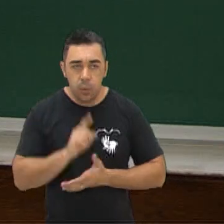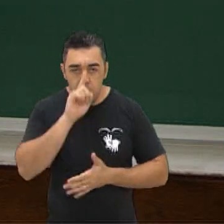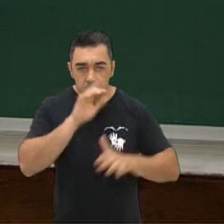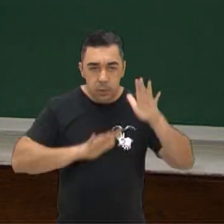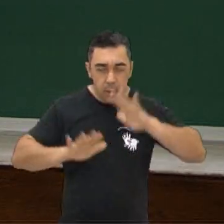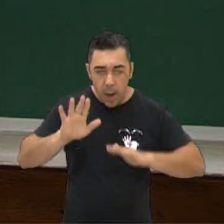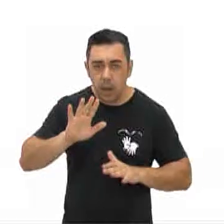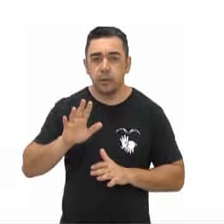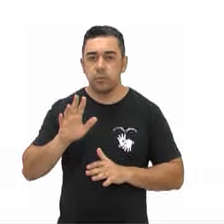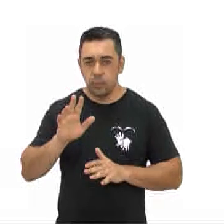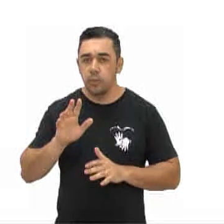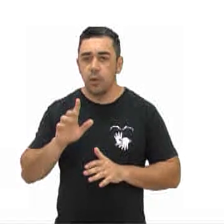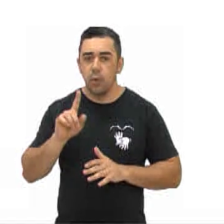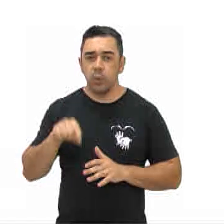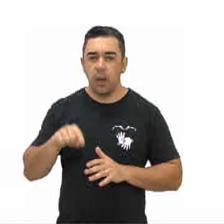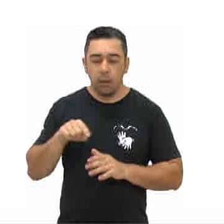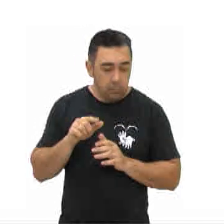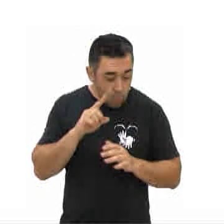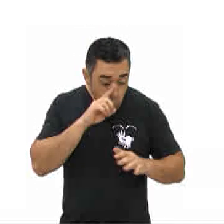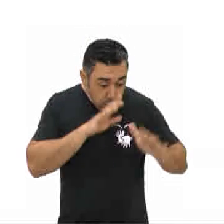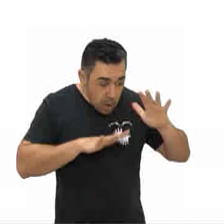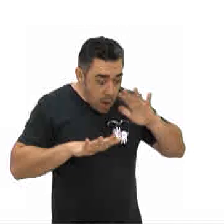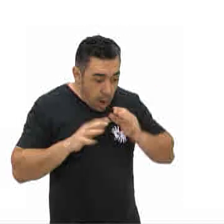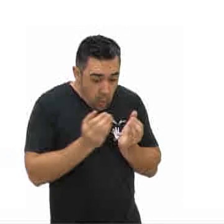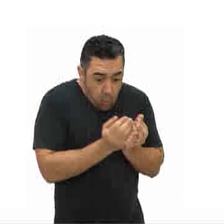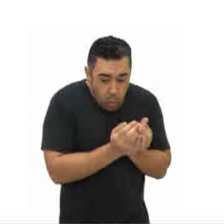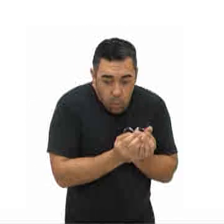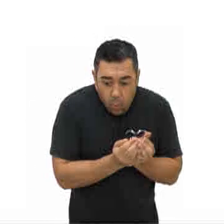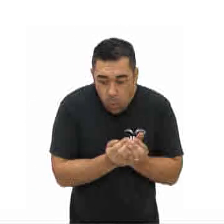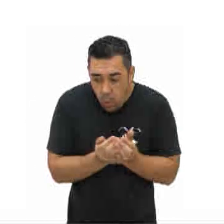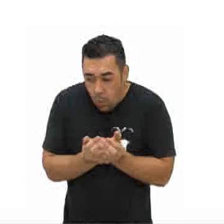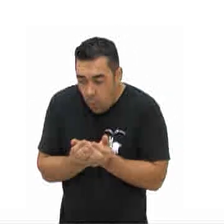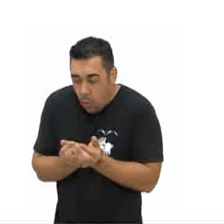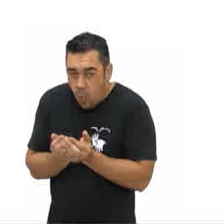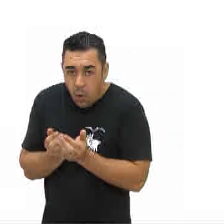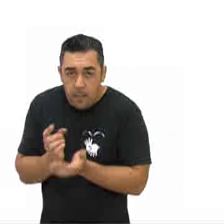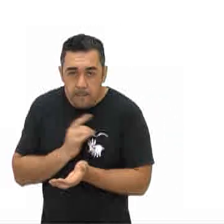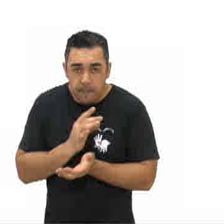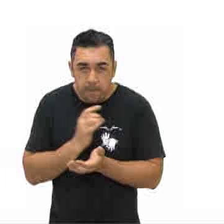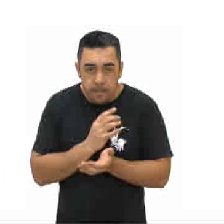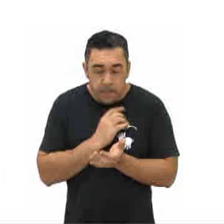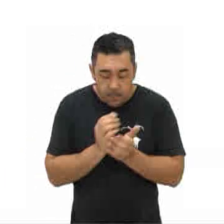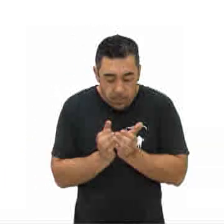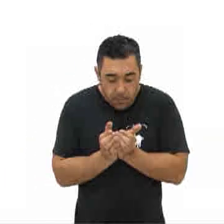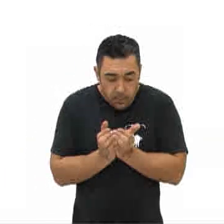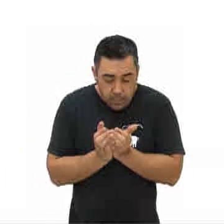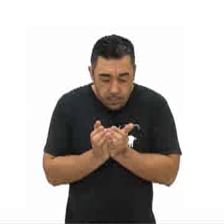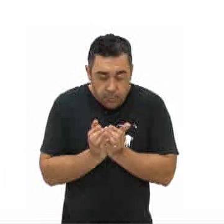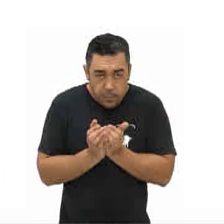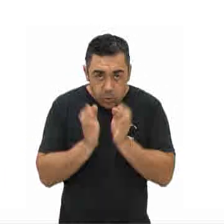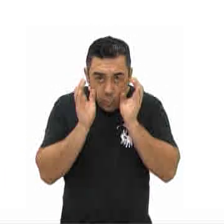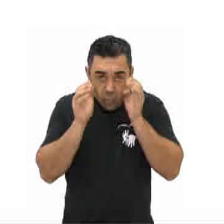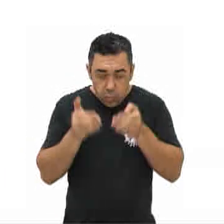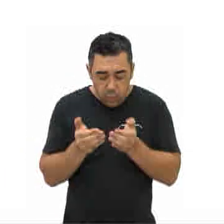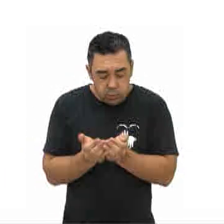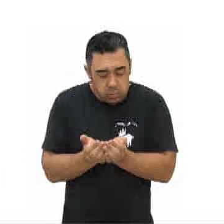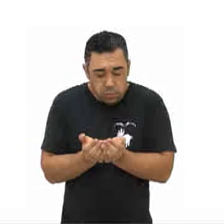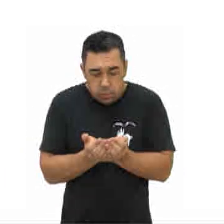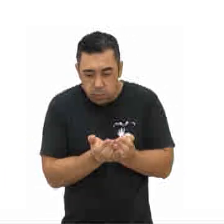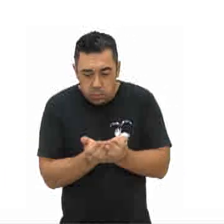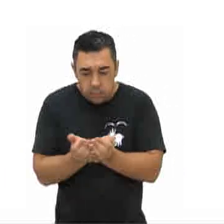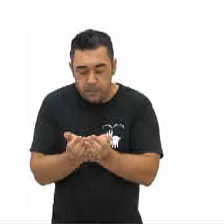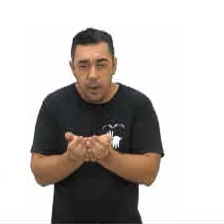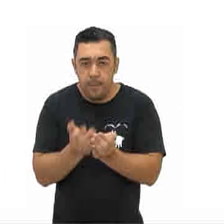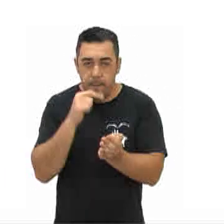Cuidado quase beato, é esse o cuidado de quem carrega, né? Medroso e circunspecto, concentrado, de quem